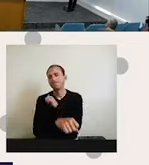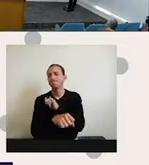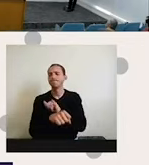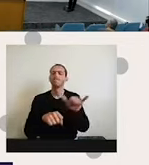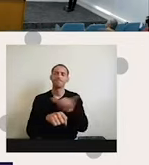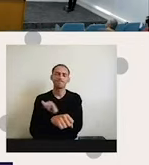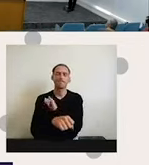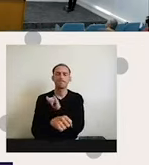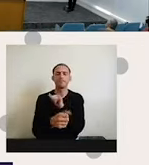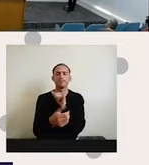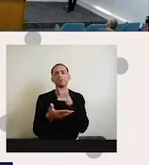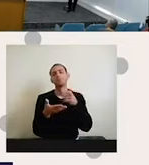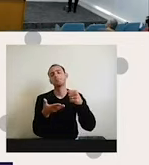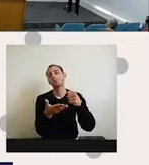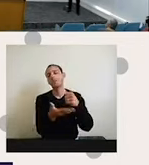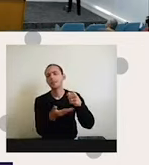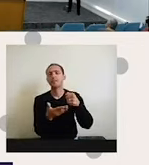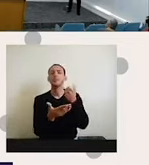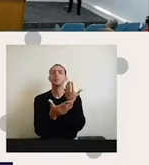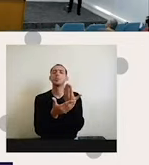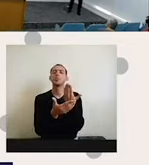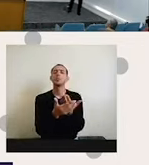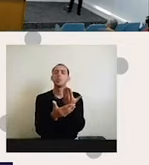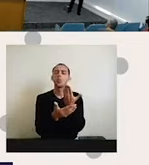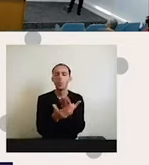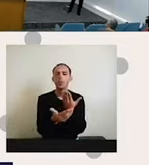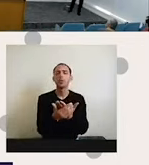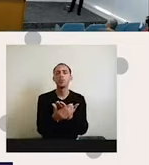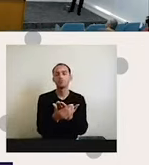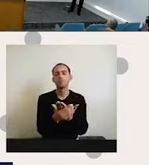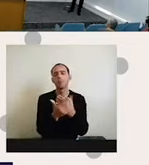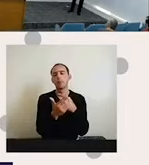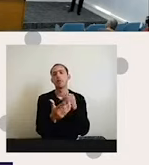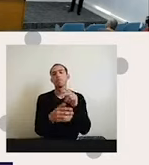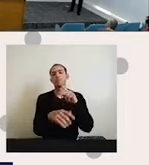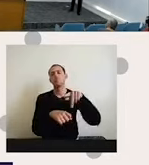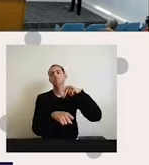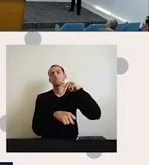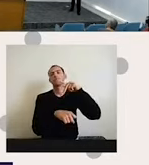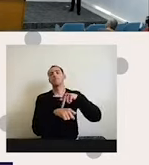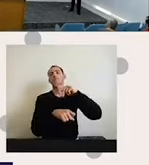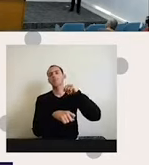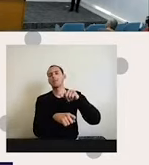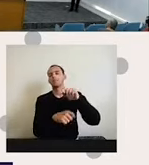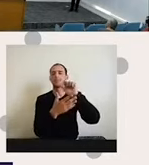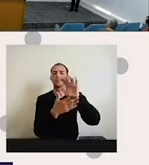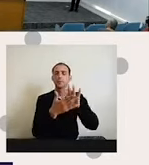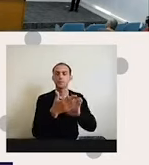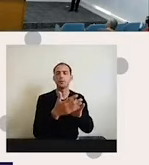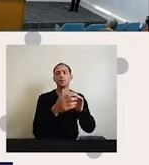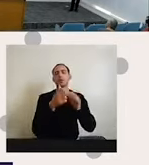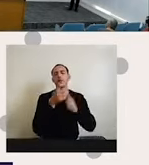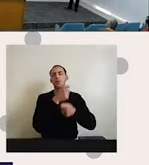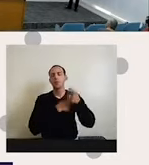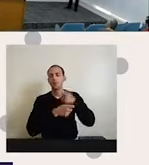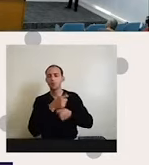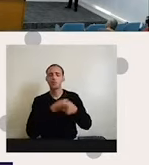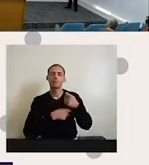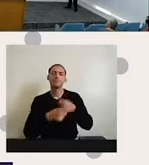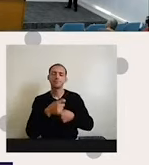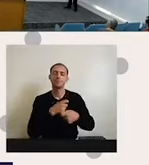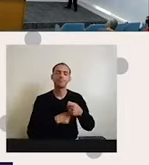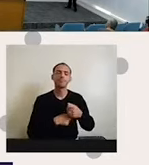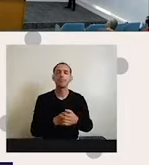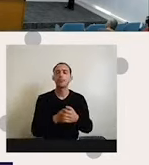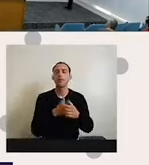aquelas empresas, que os trabalhadores daquelas empresas iam requerer benefício no INSS. E aí, conforme a quantidade